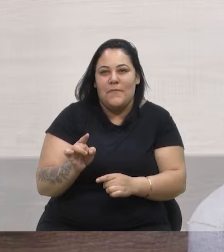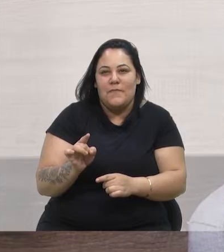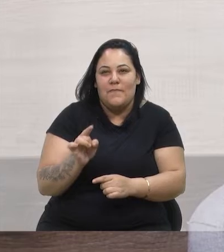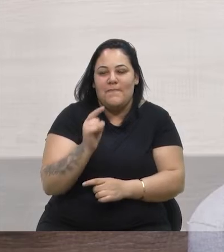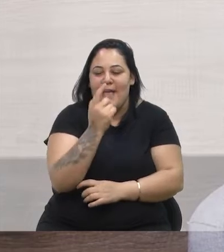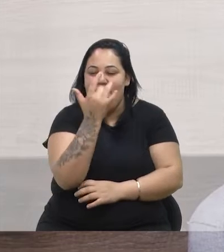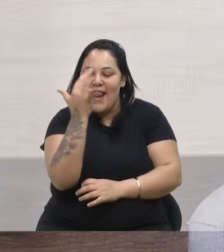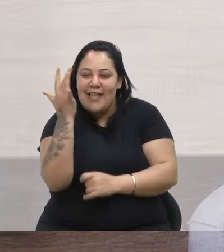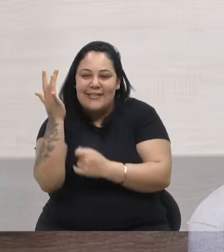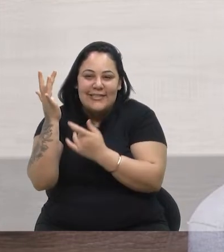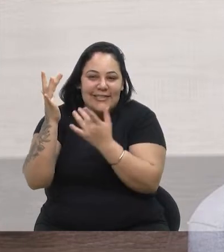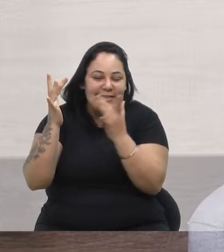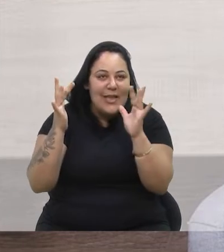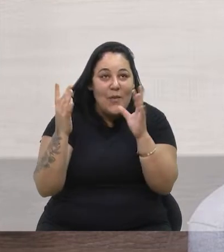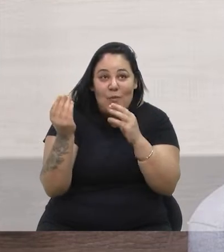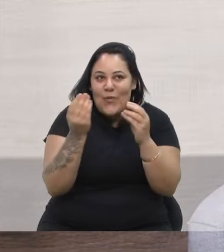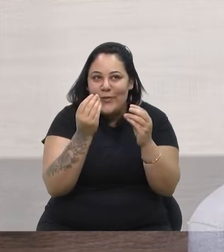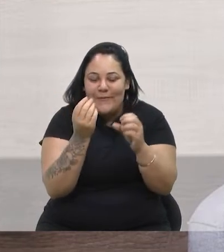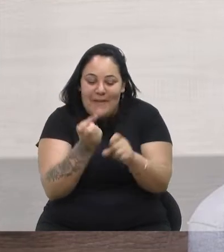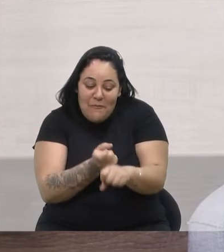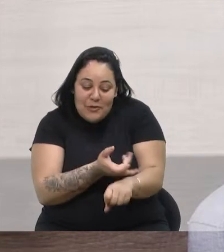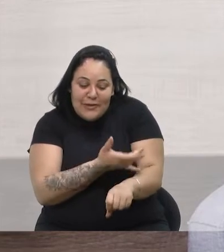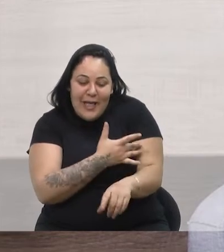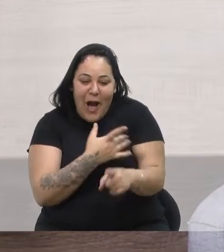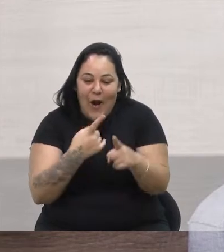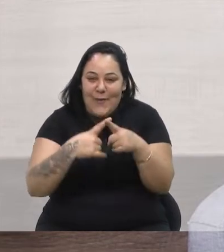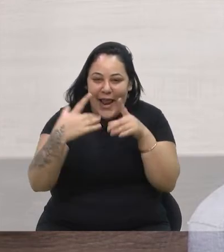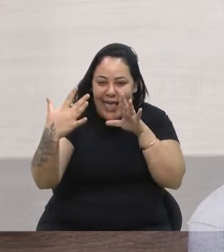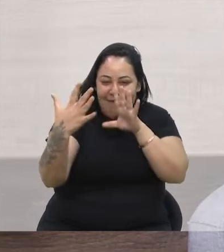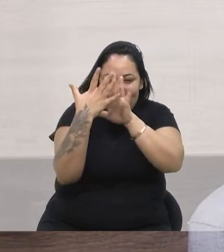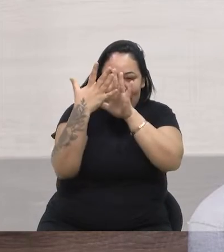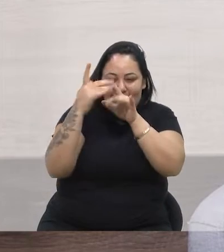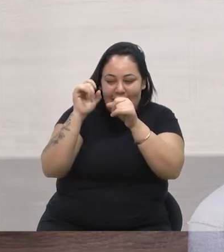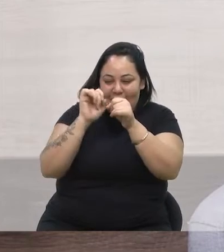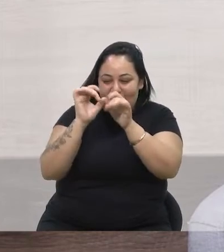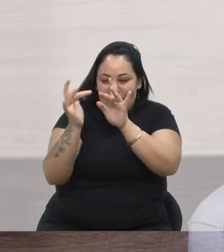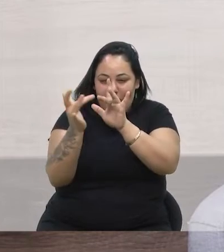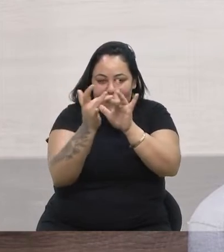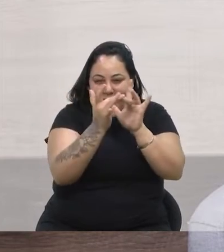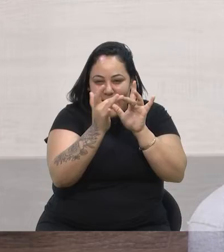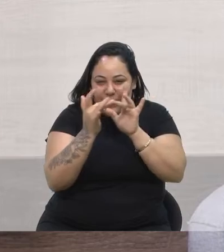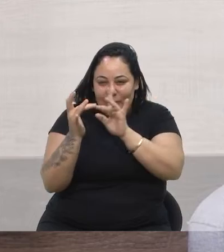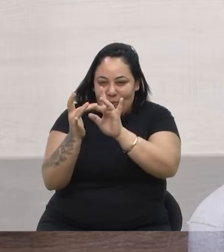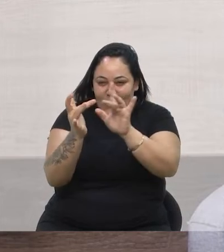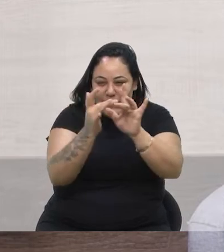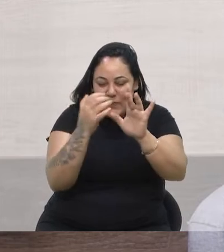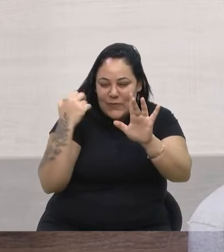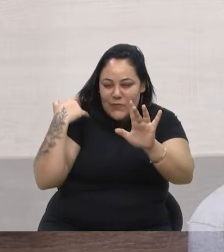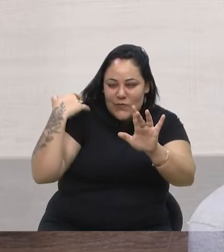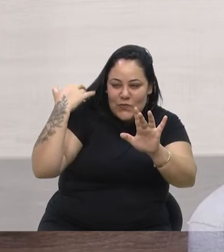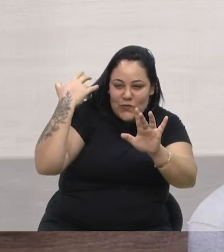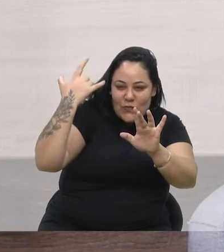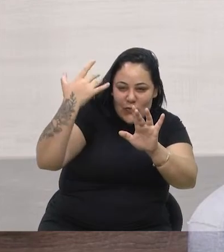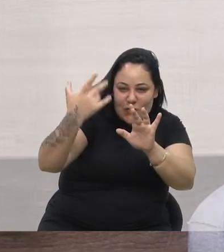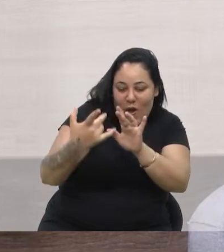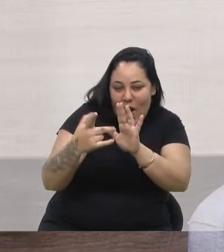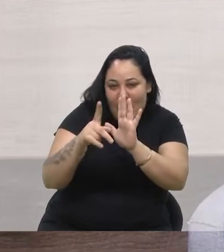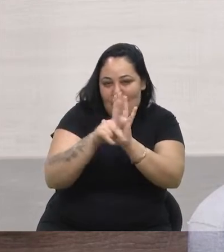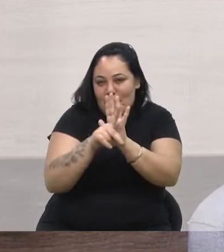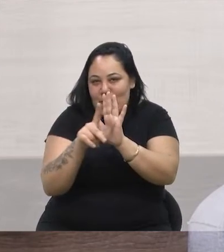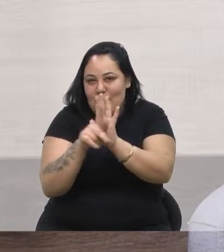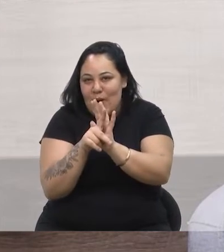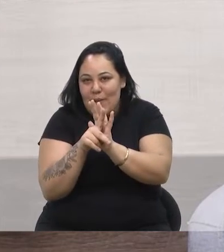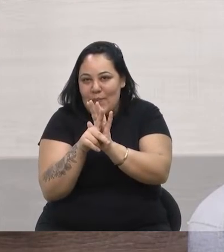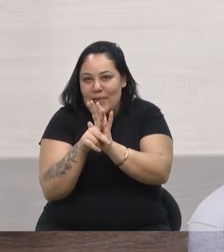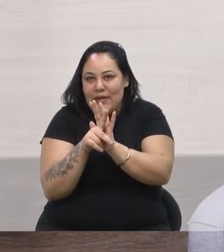desafio dela nessa aventura é muito emocional, porque ela entra em contato com lendas e